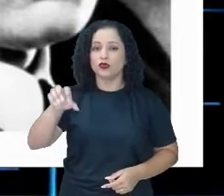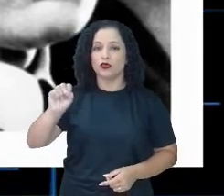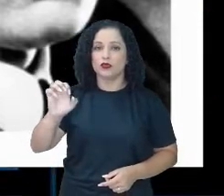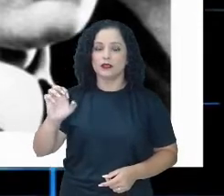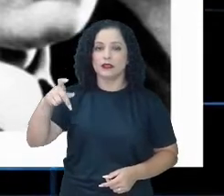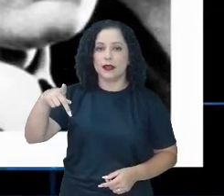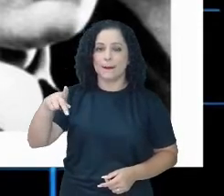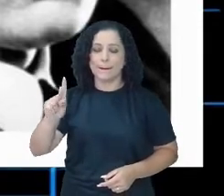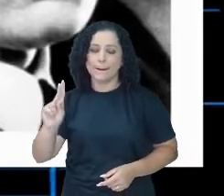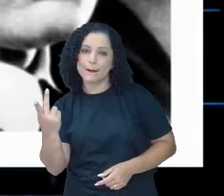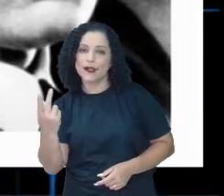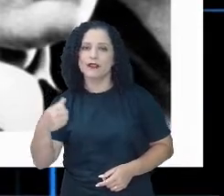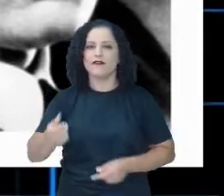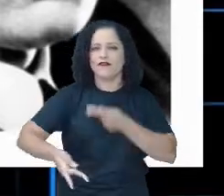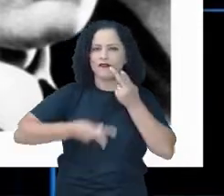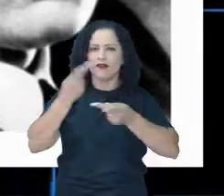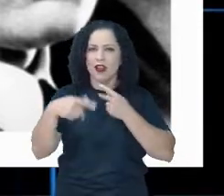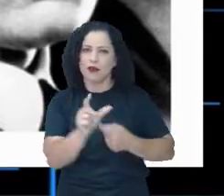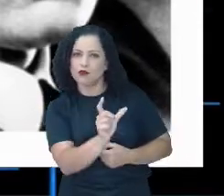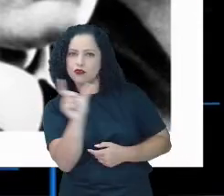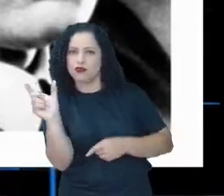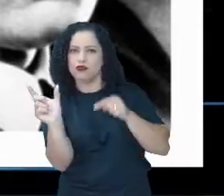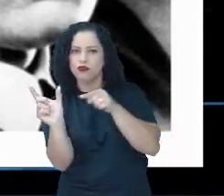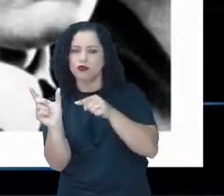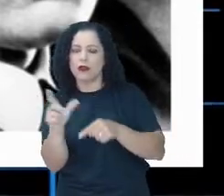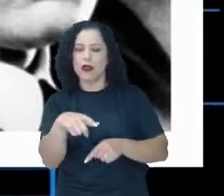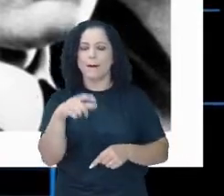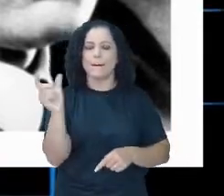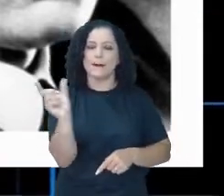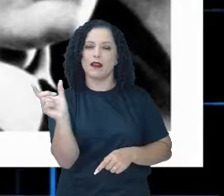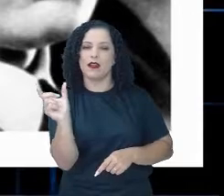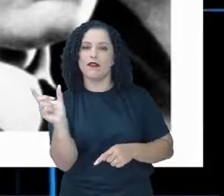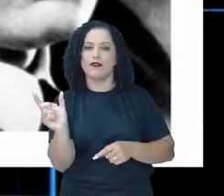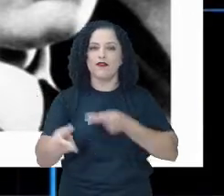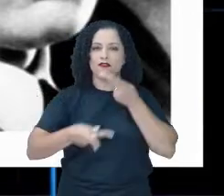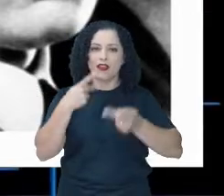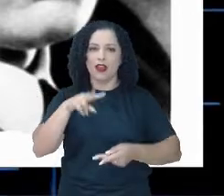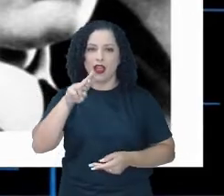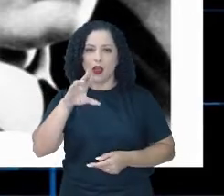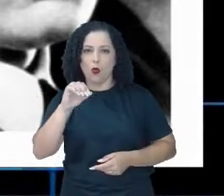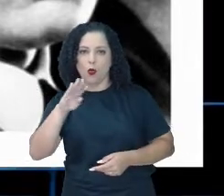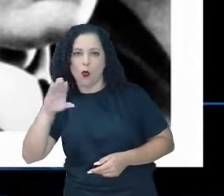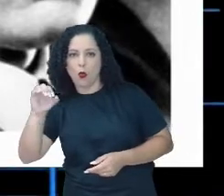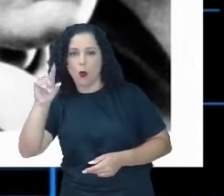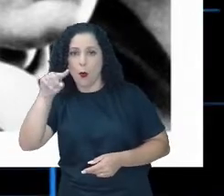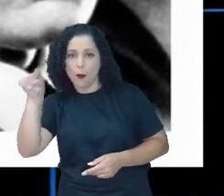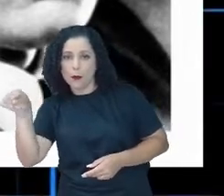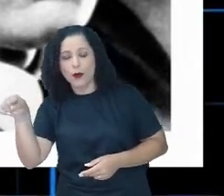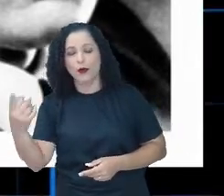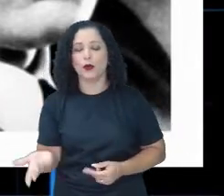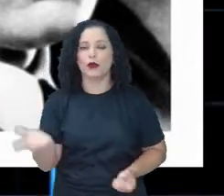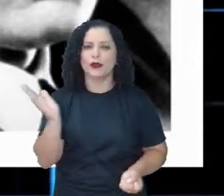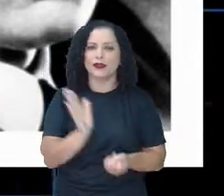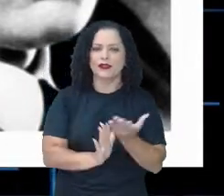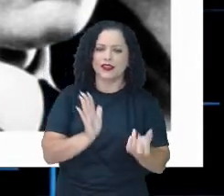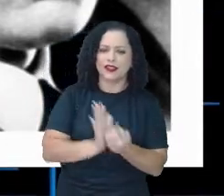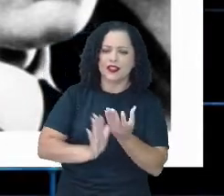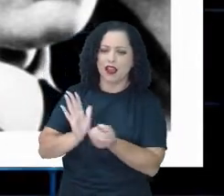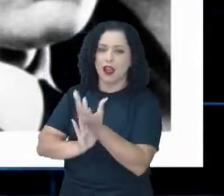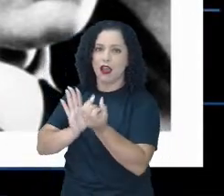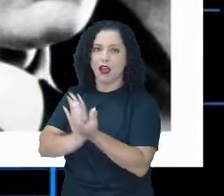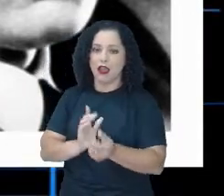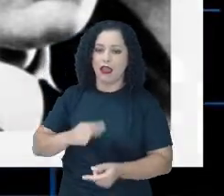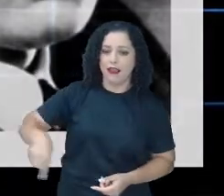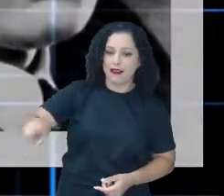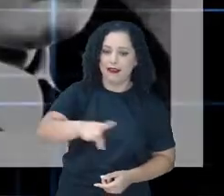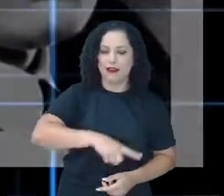ao usá-la em sua peça de teatro, Hur. Na peça, um cientista meio maluco criava escravos robôs que deviam ser totalmente